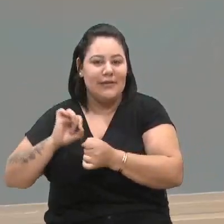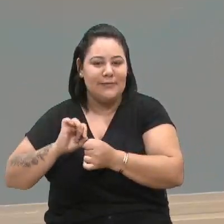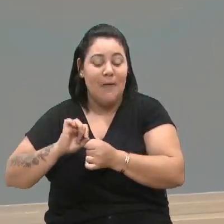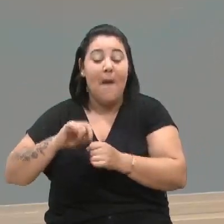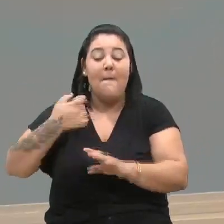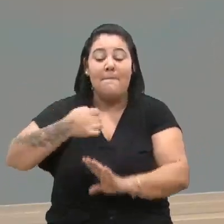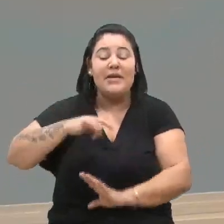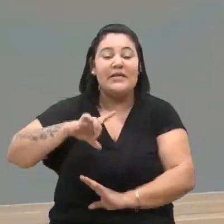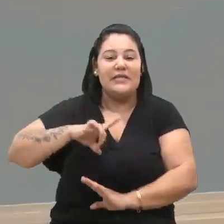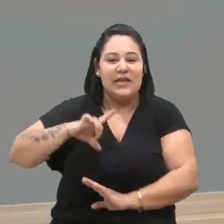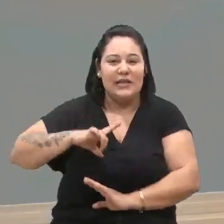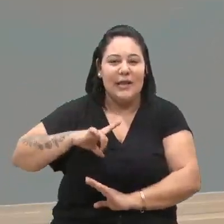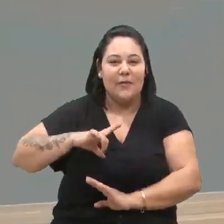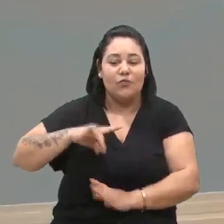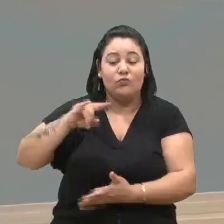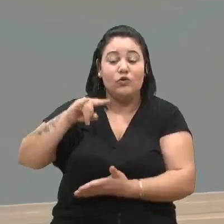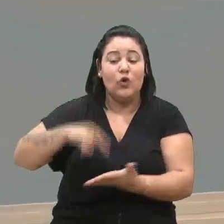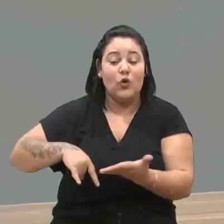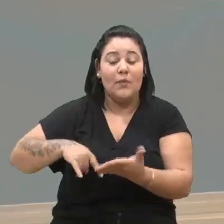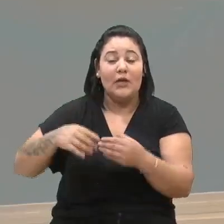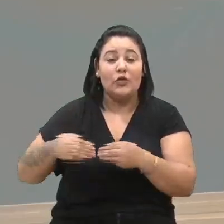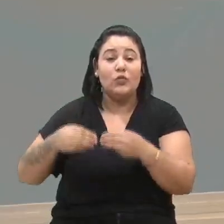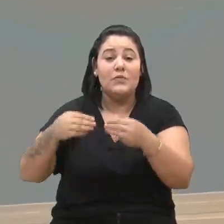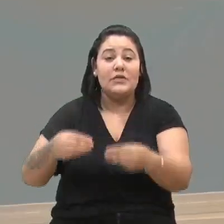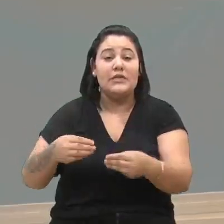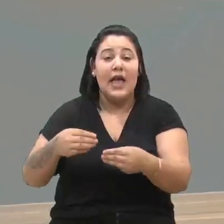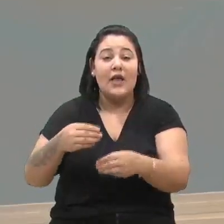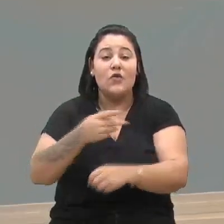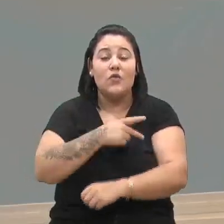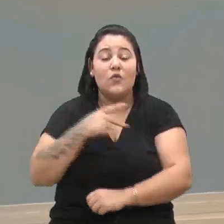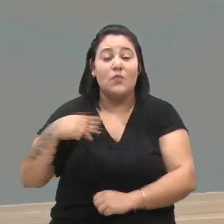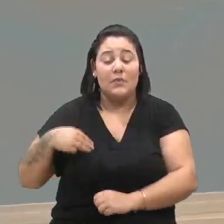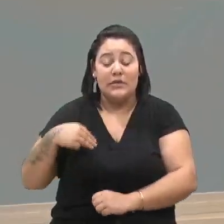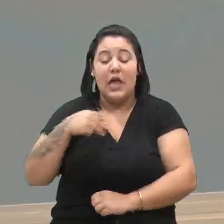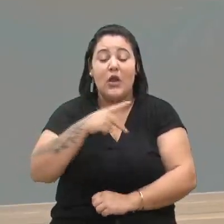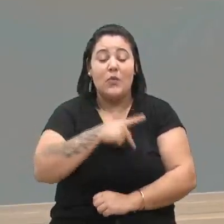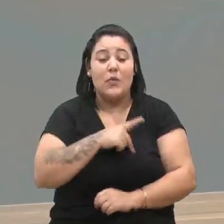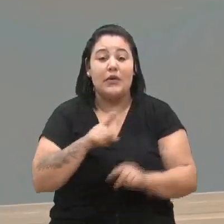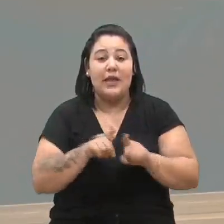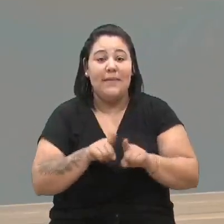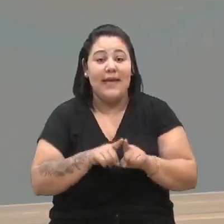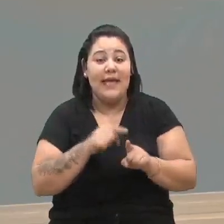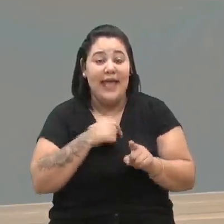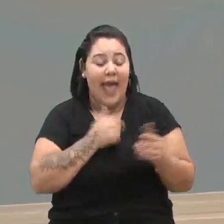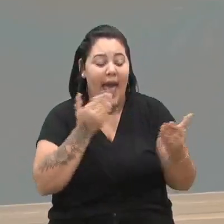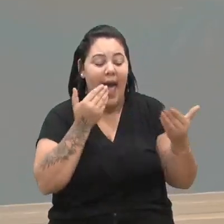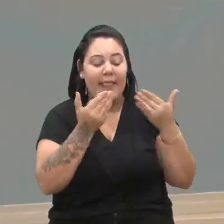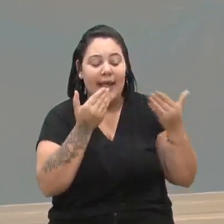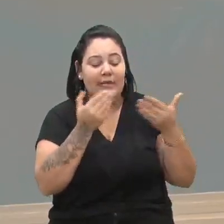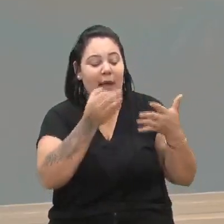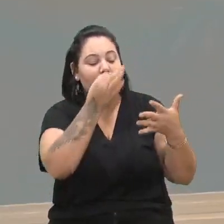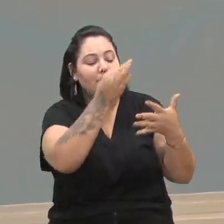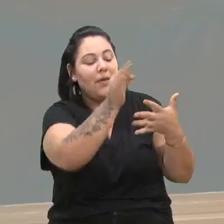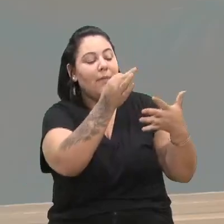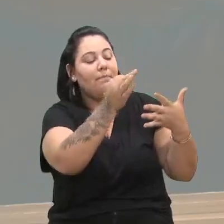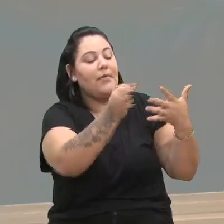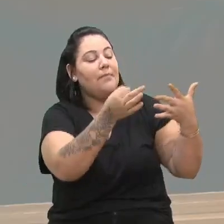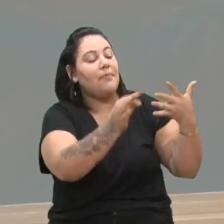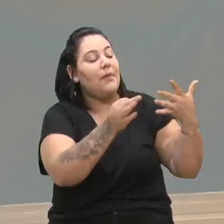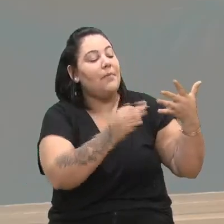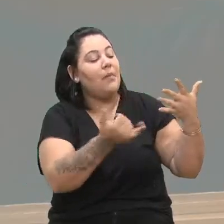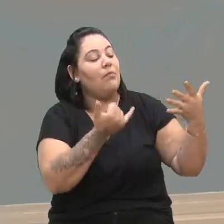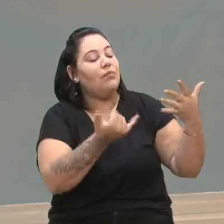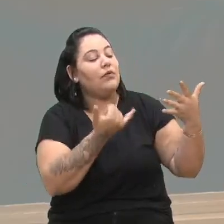o parecer do Ministério Público. E é com base em alguns critérios. Por exemplo, tem que ser